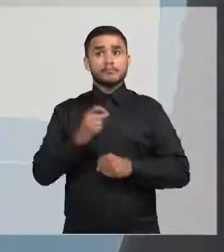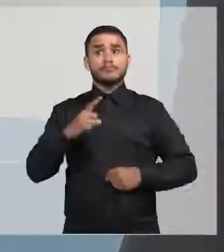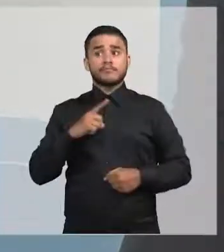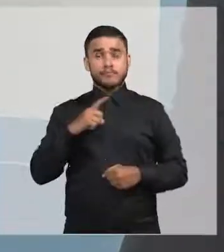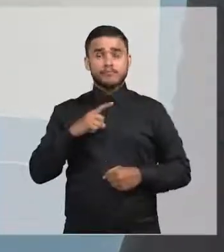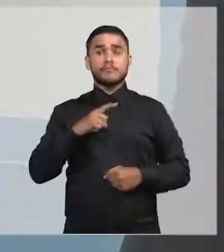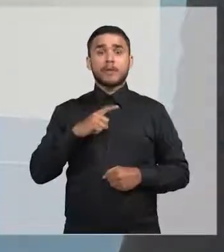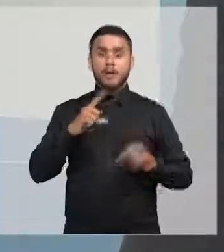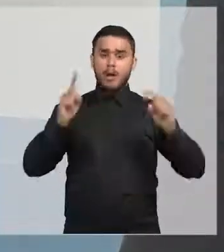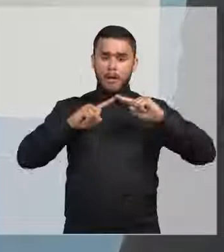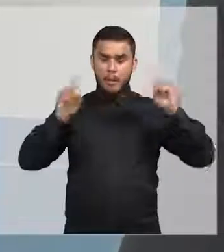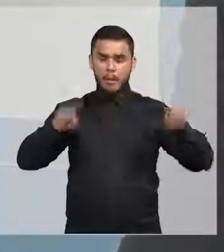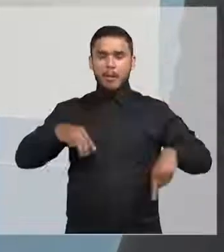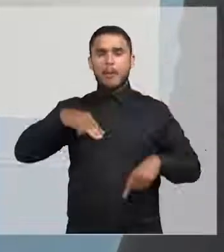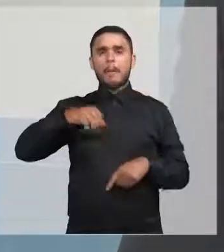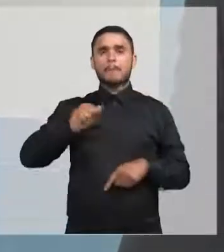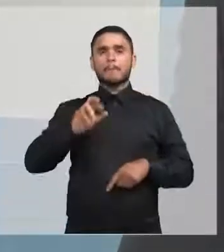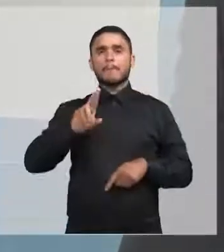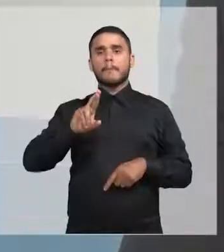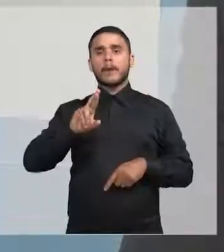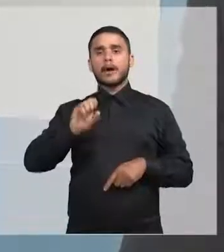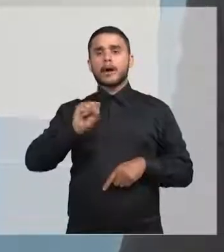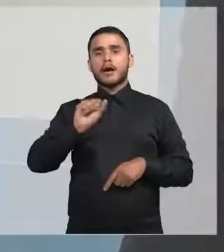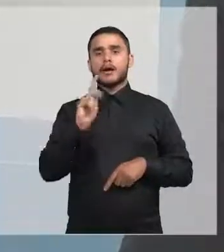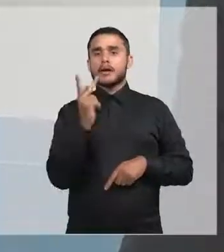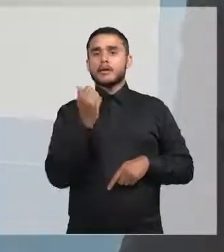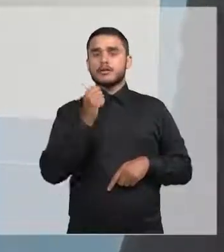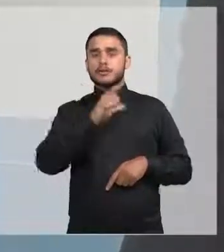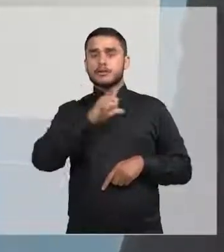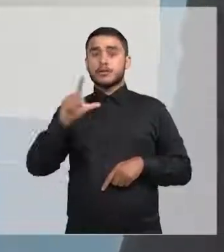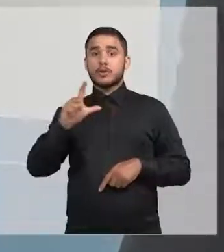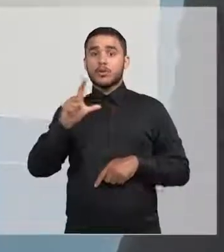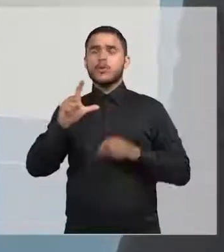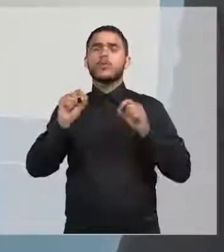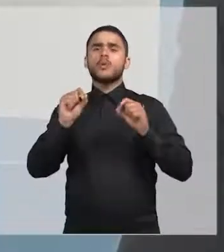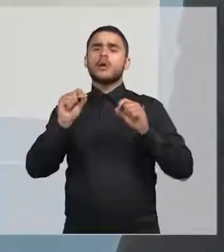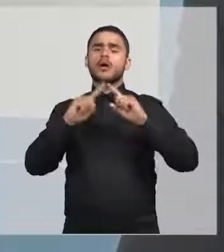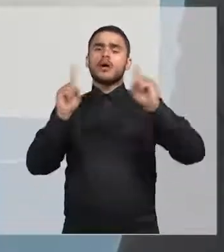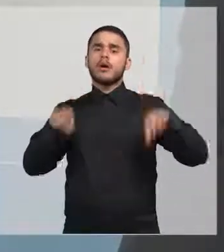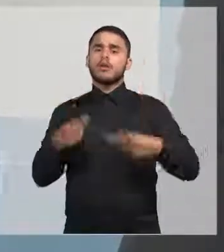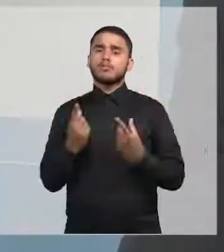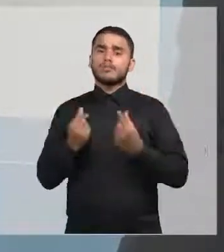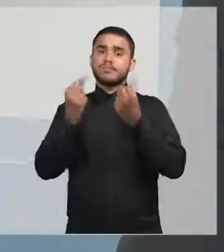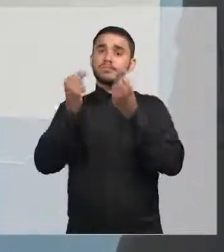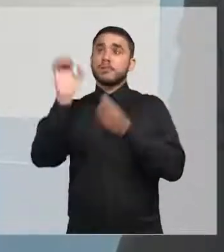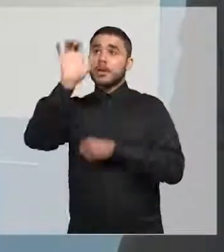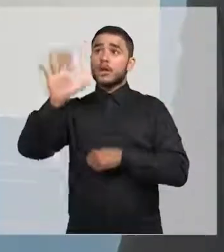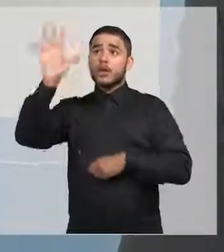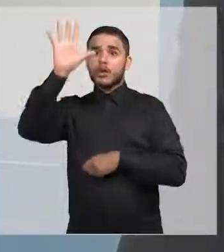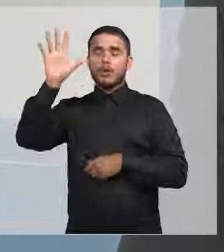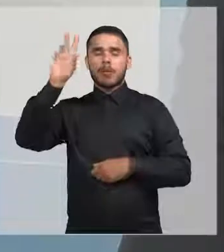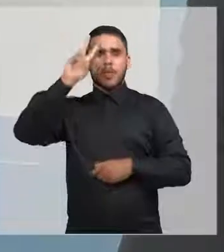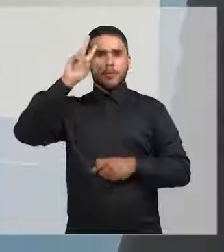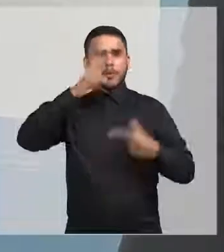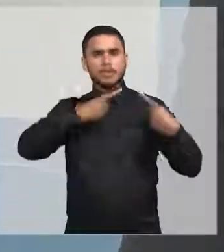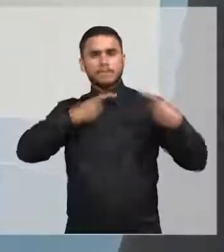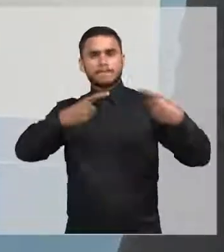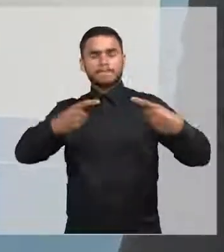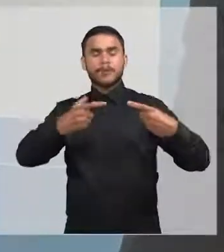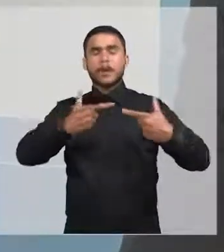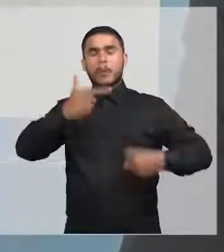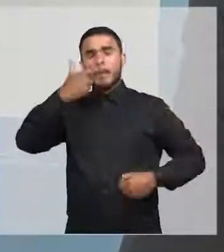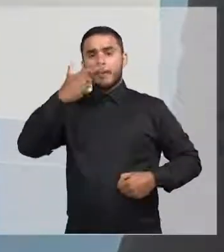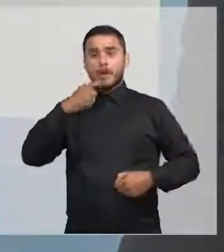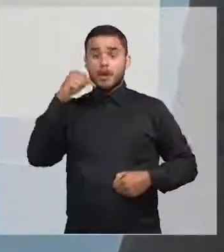plano Marshall foi usado depois da Segunda Guerra Mundial para reconstruir a Europa. E o Brasil, ele foi modesto, é mais de